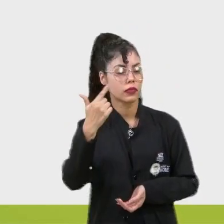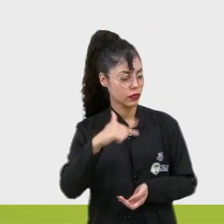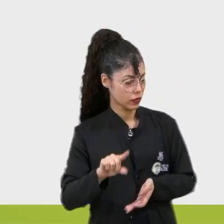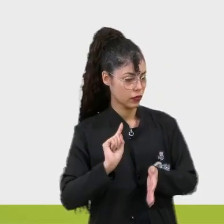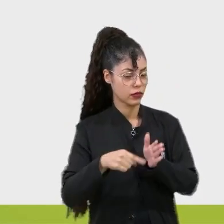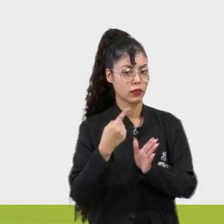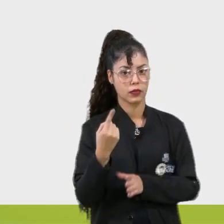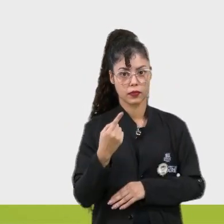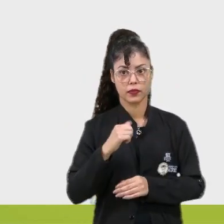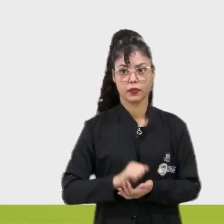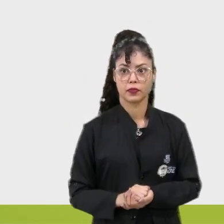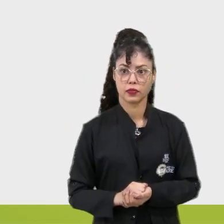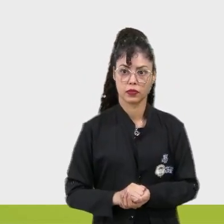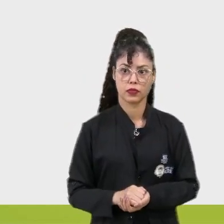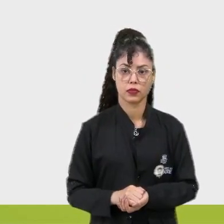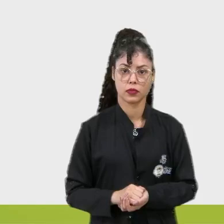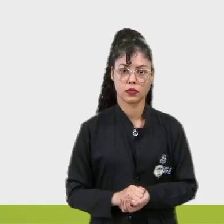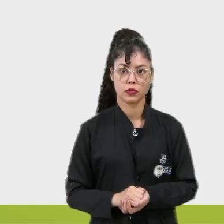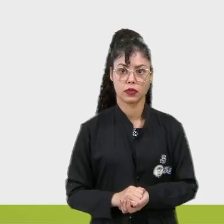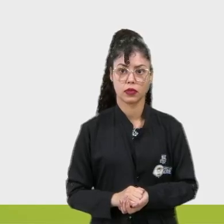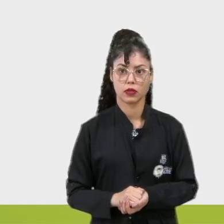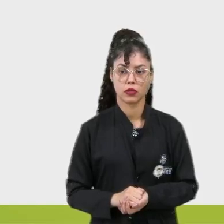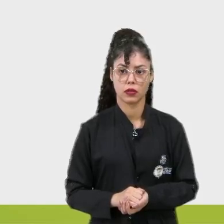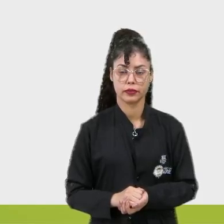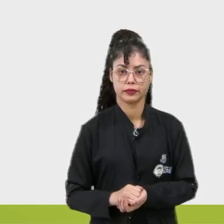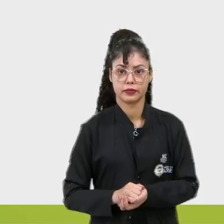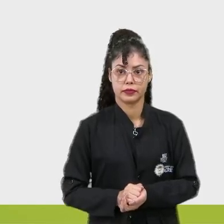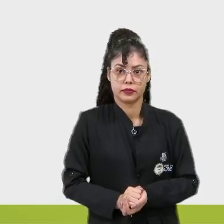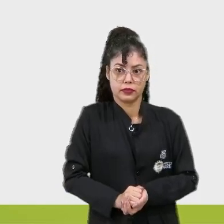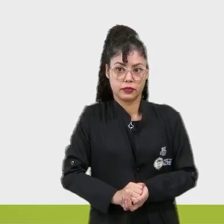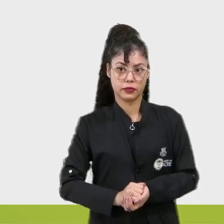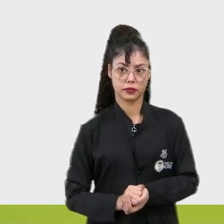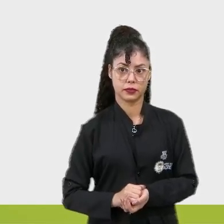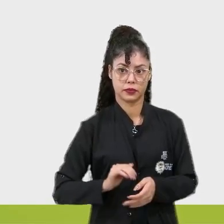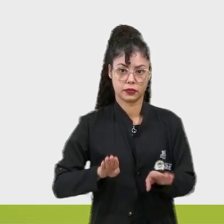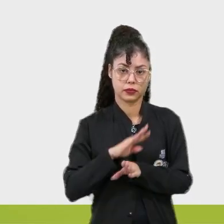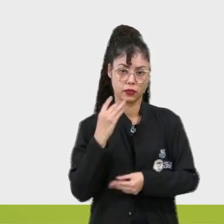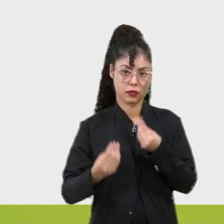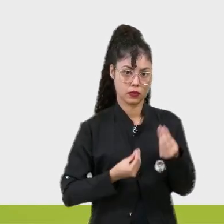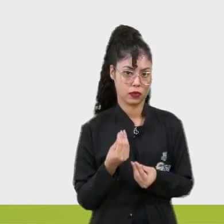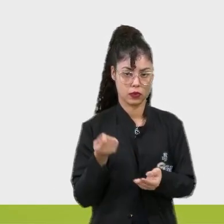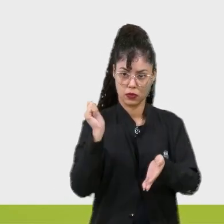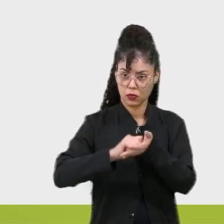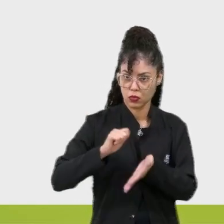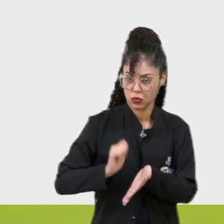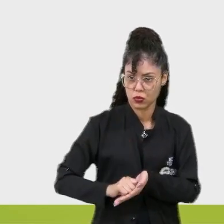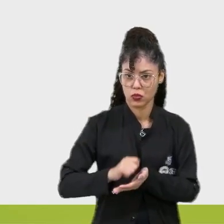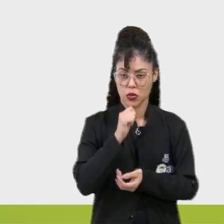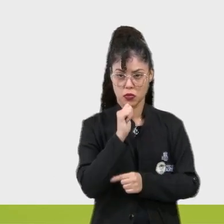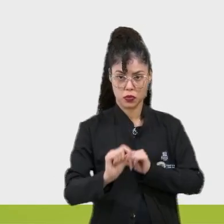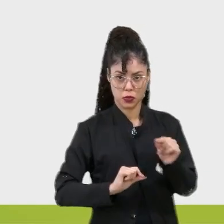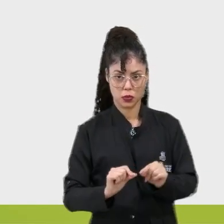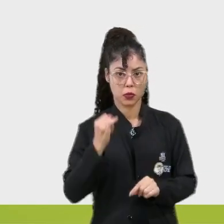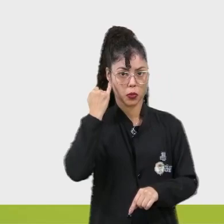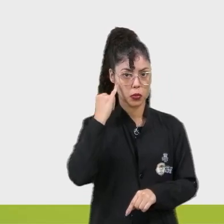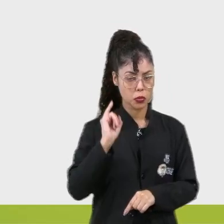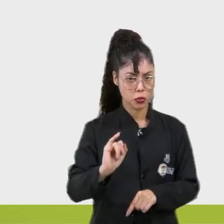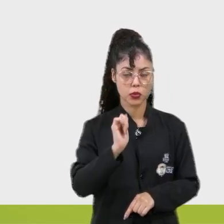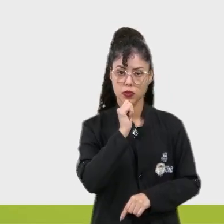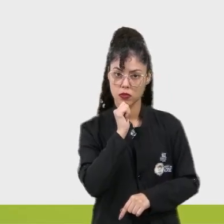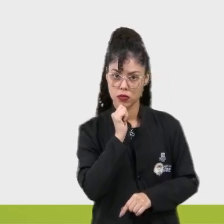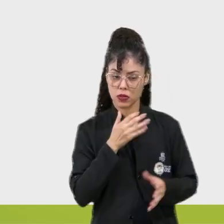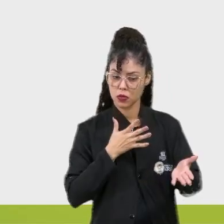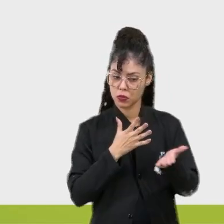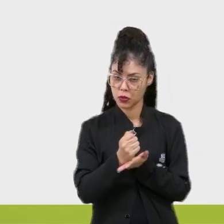primeira pessoa do plural. Professora, como que eu escrevo? Como eu tiro essa impessoalidade? Por meio de ideias, os